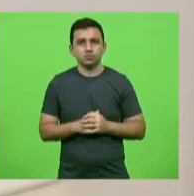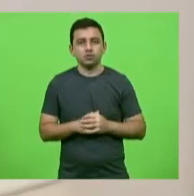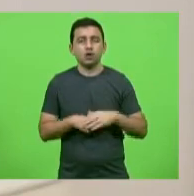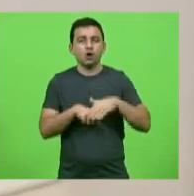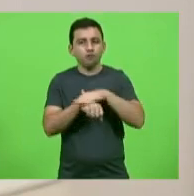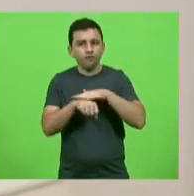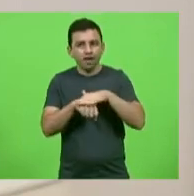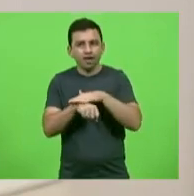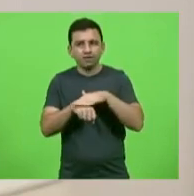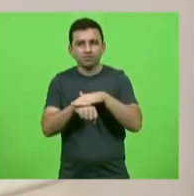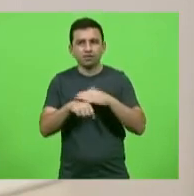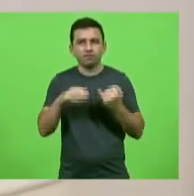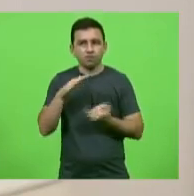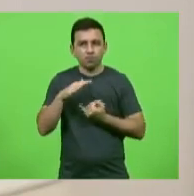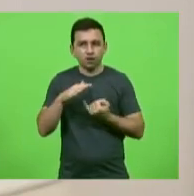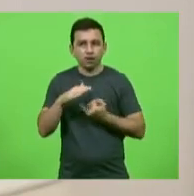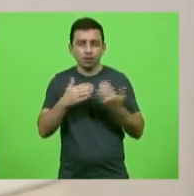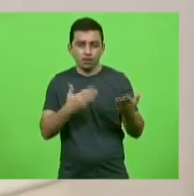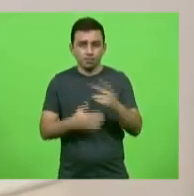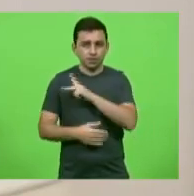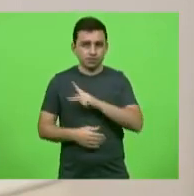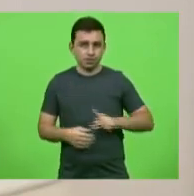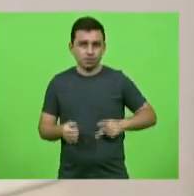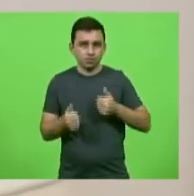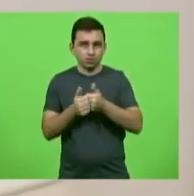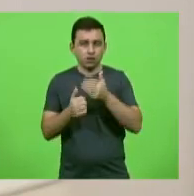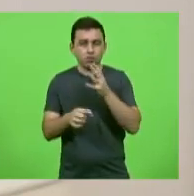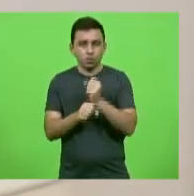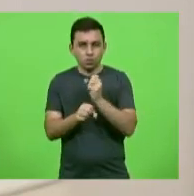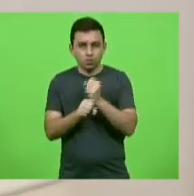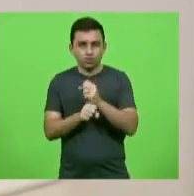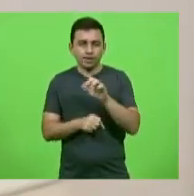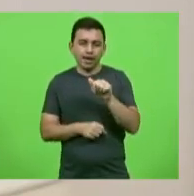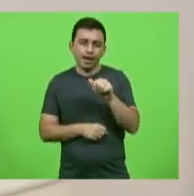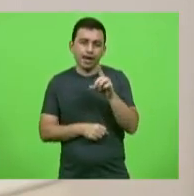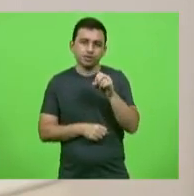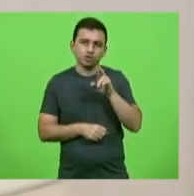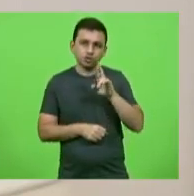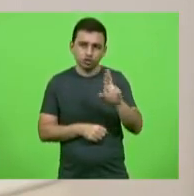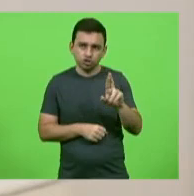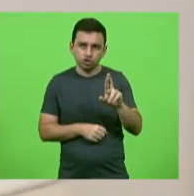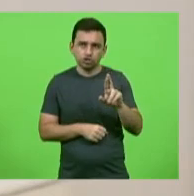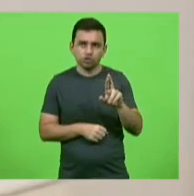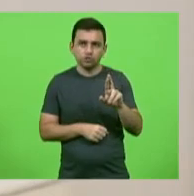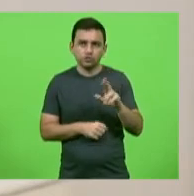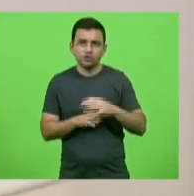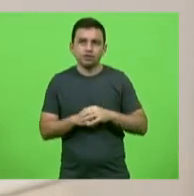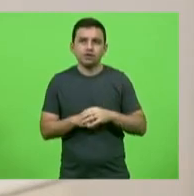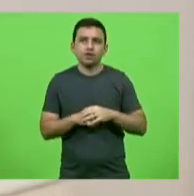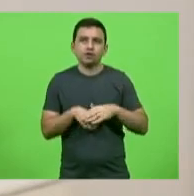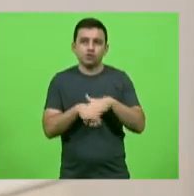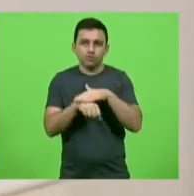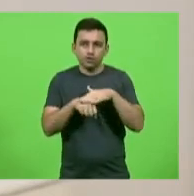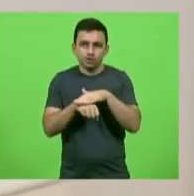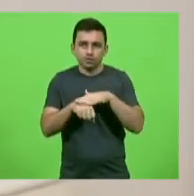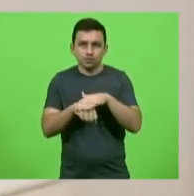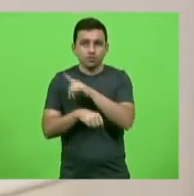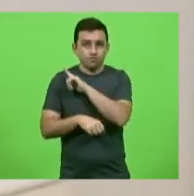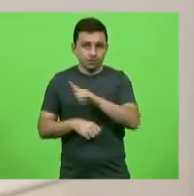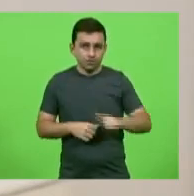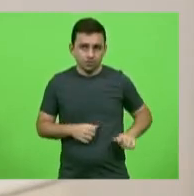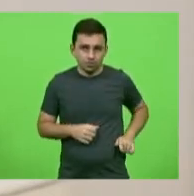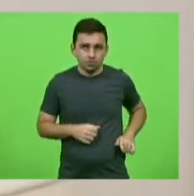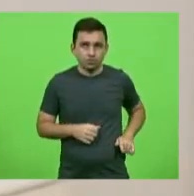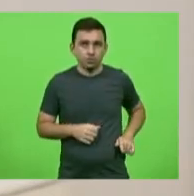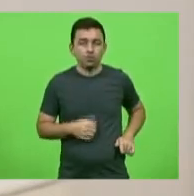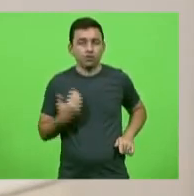informal que o presidente do Tribunal de Contas, senhor Adircélio de Moraes Ferreira Júnior, teve com o excelentíssimo senhor governador Carlos